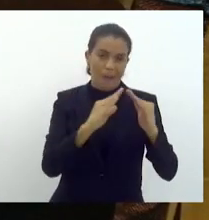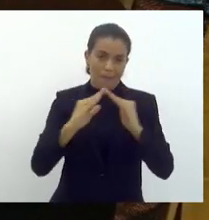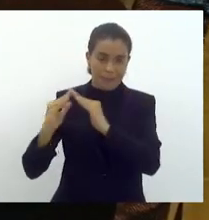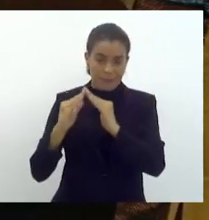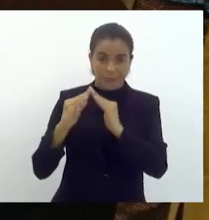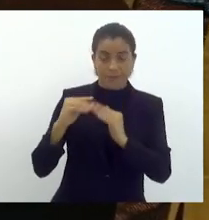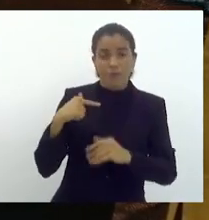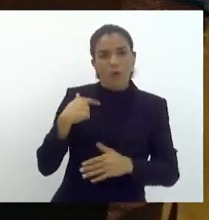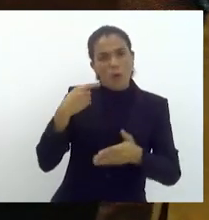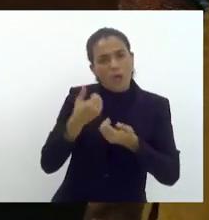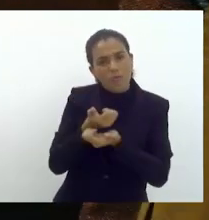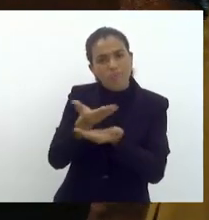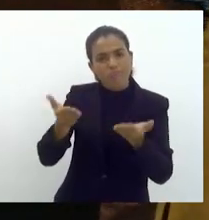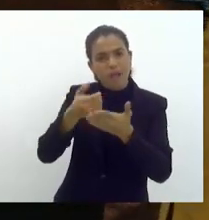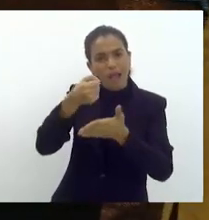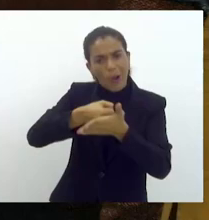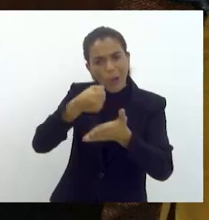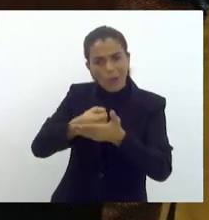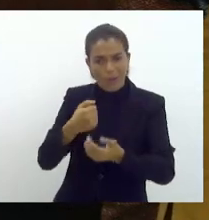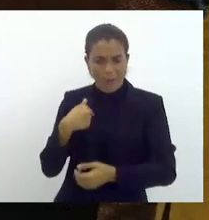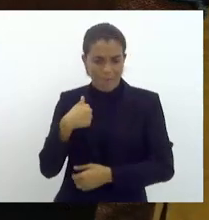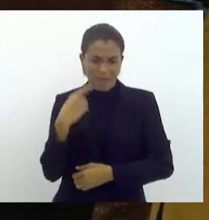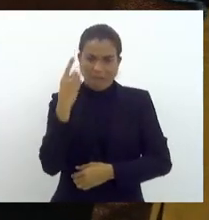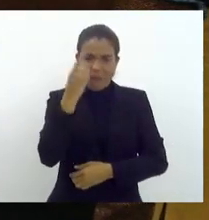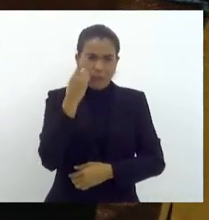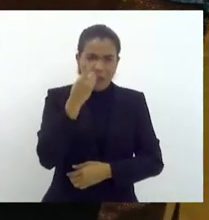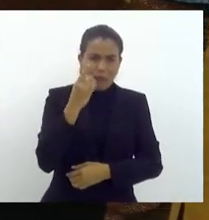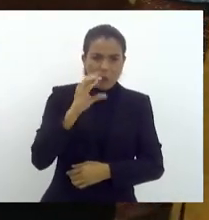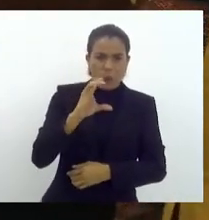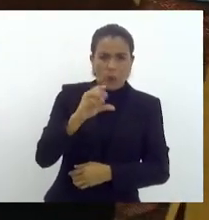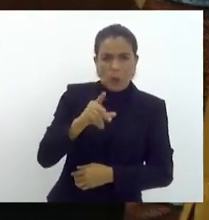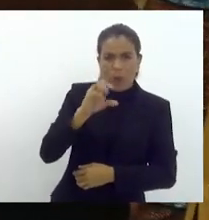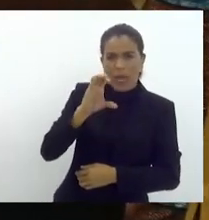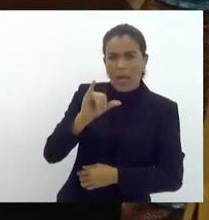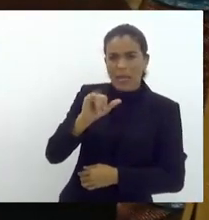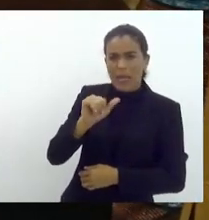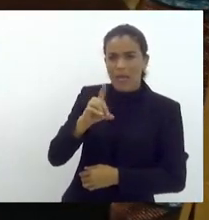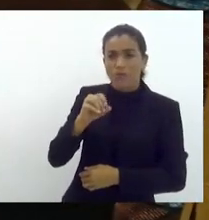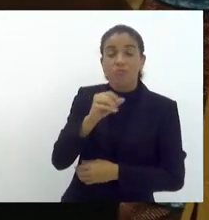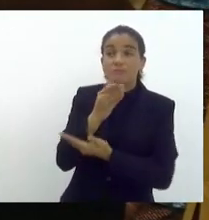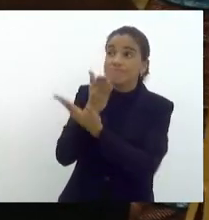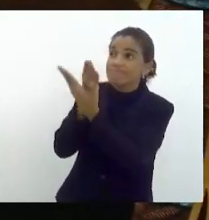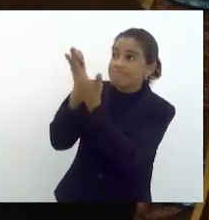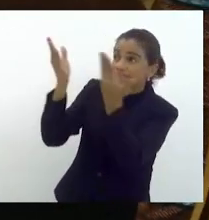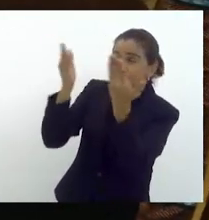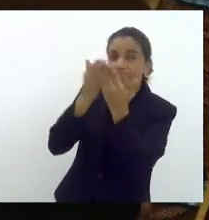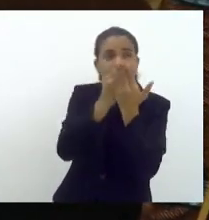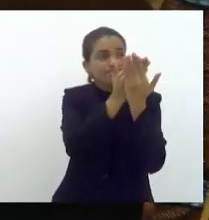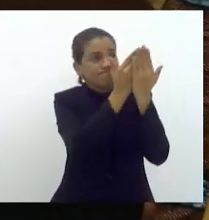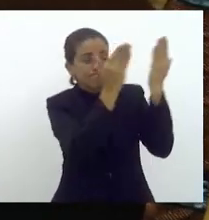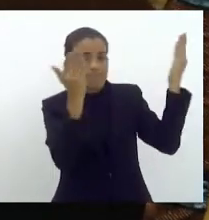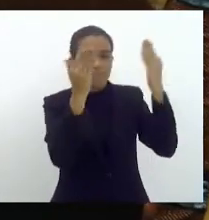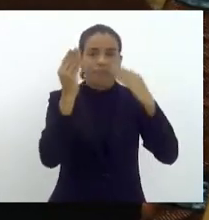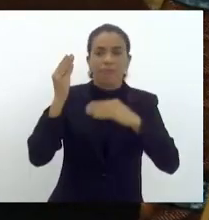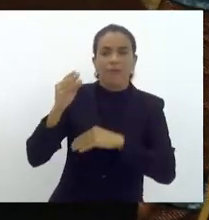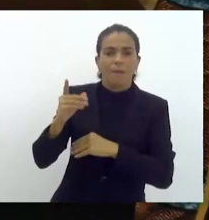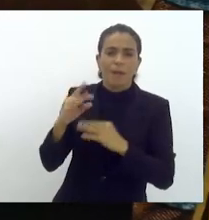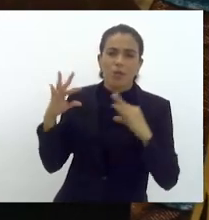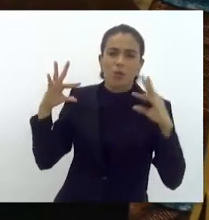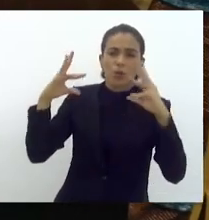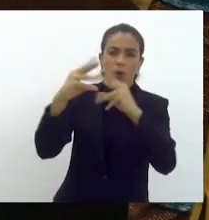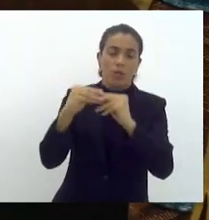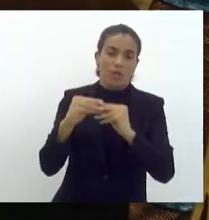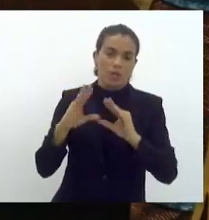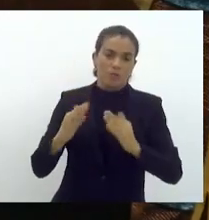dedicar essa luta não aos parlamentares a mim alcaiado que fizemos o nosso papel lá mas a essas lideranças e as suas comunidades